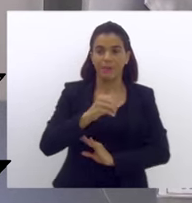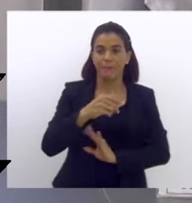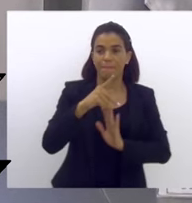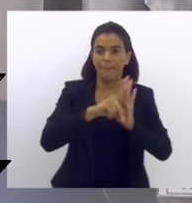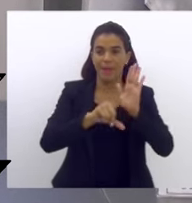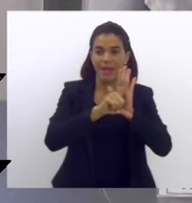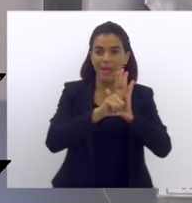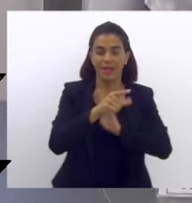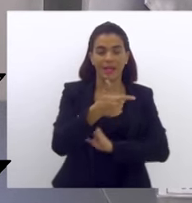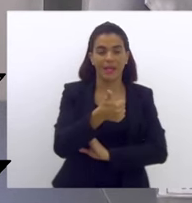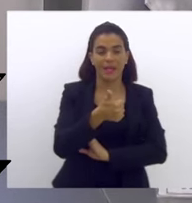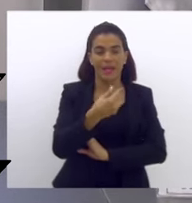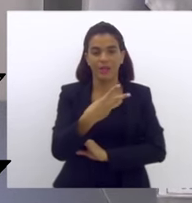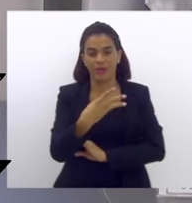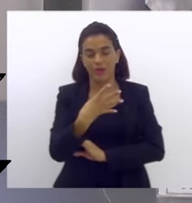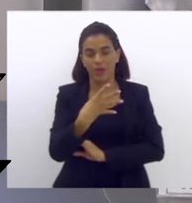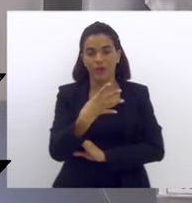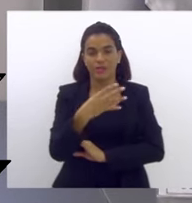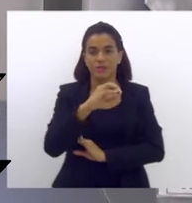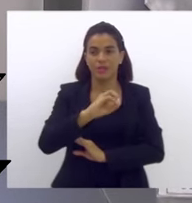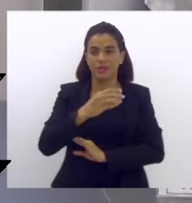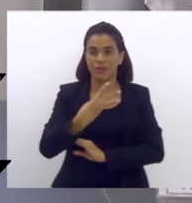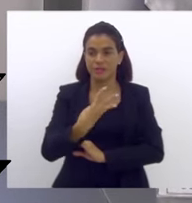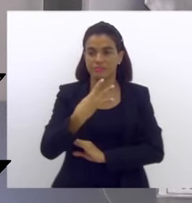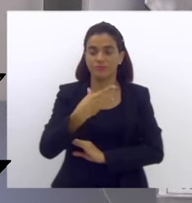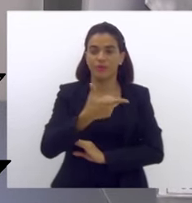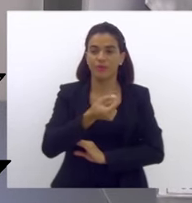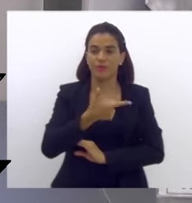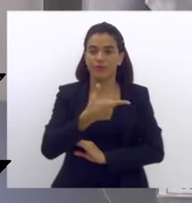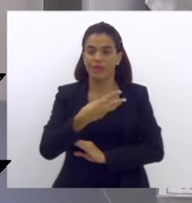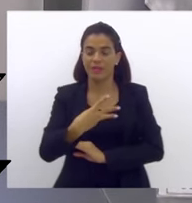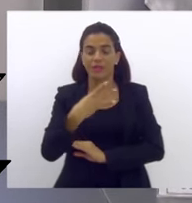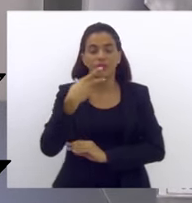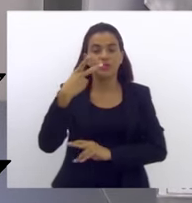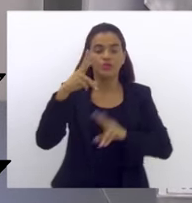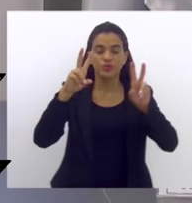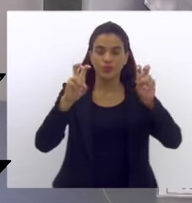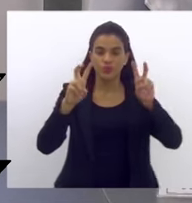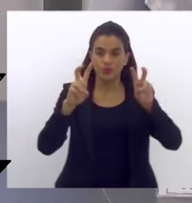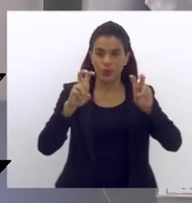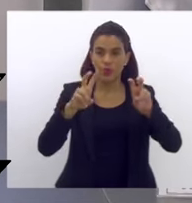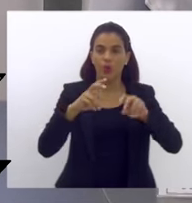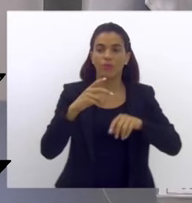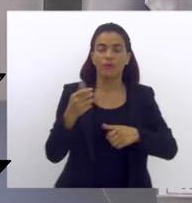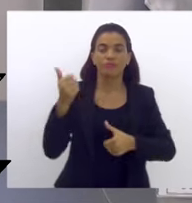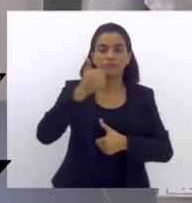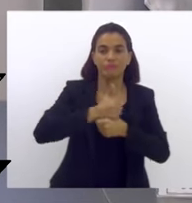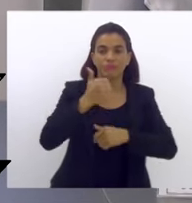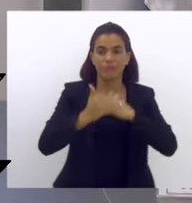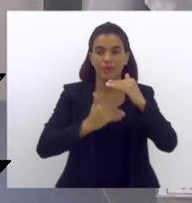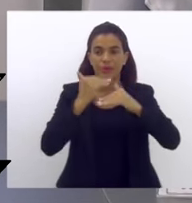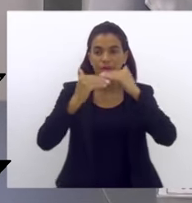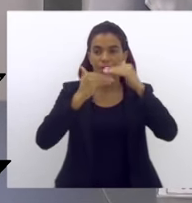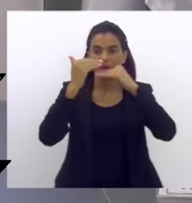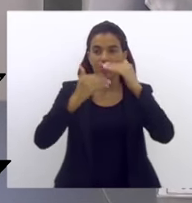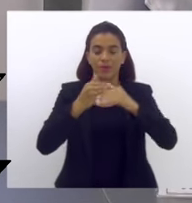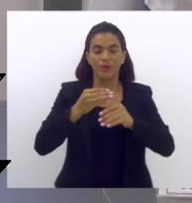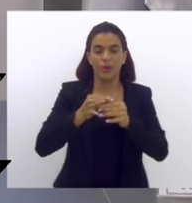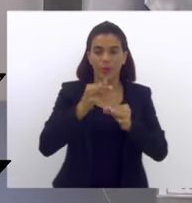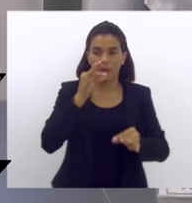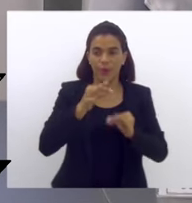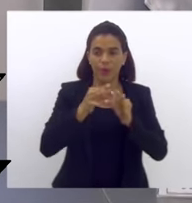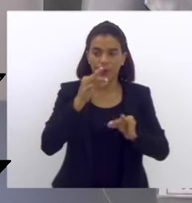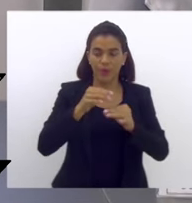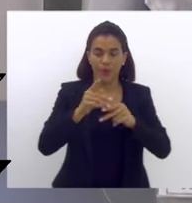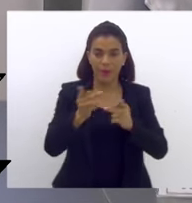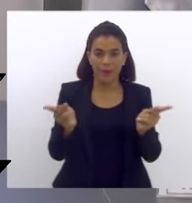23 de autoria do deputado Carlos minck que dispõe sobre a substituição progressiva dos copos dos Canudos dos Pratos